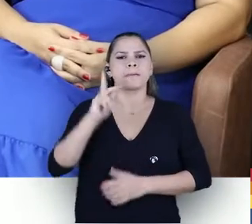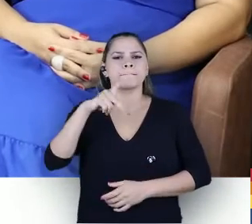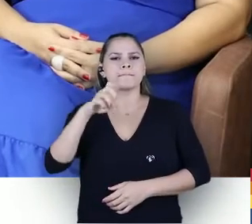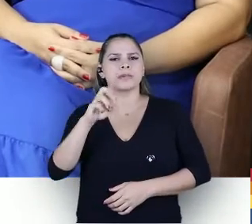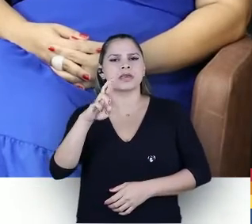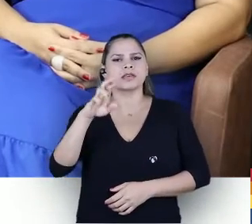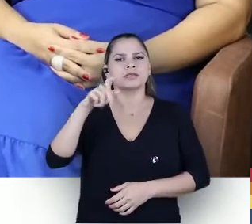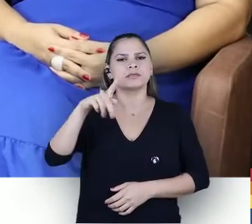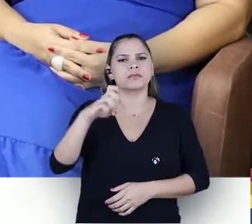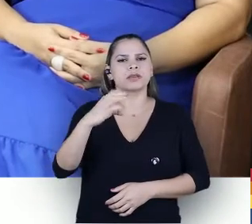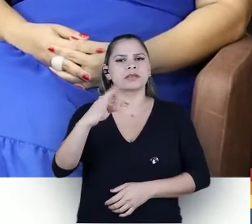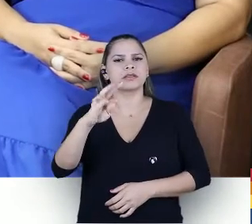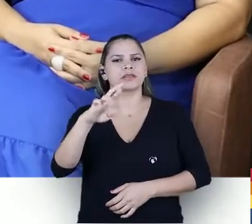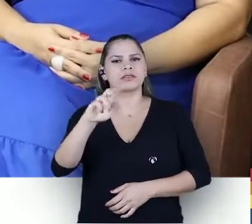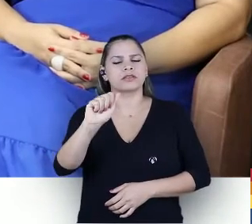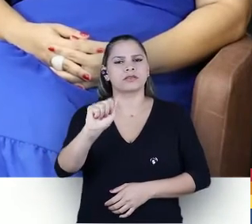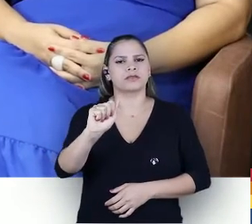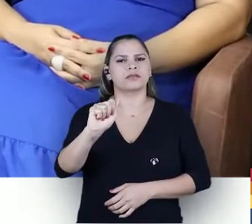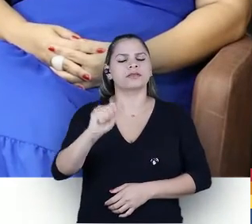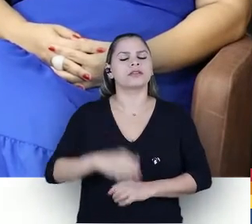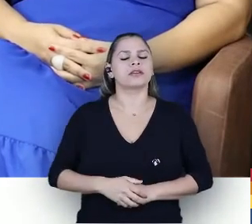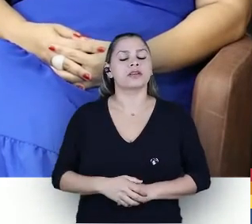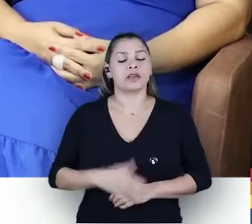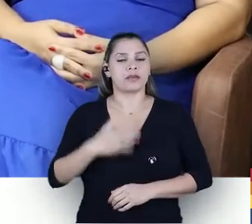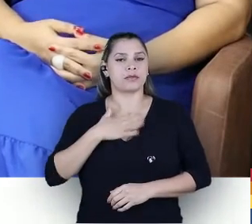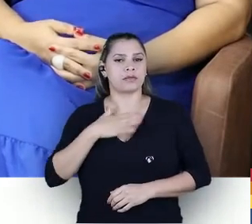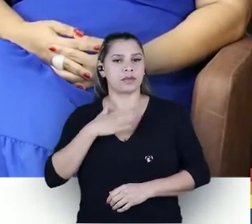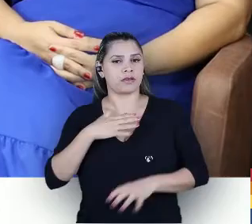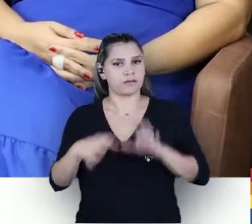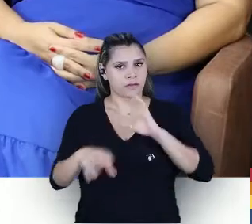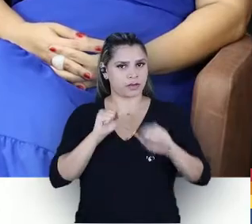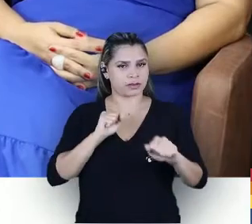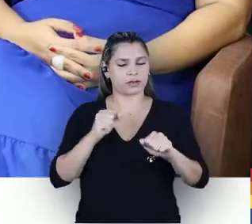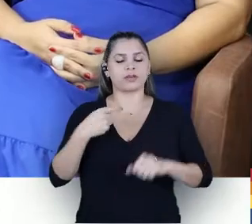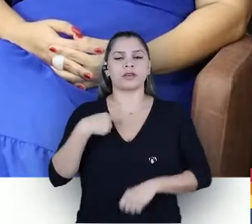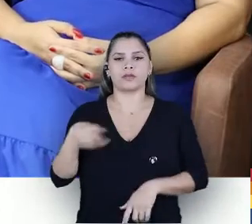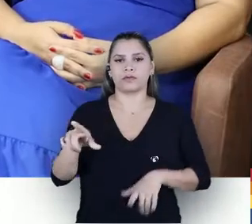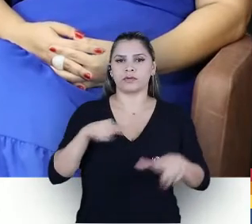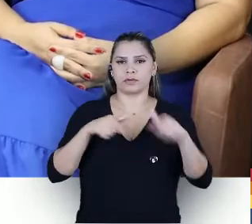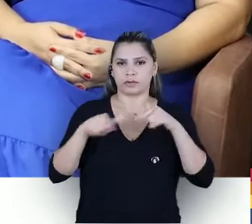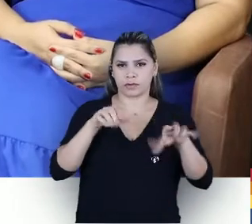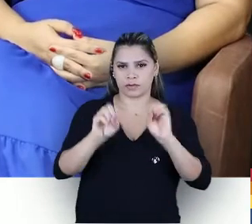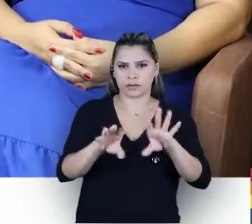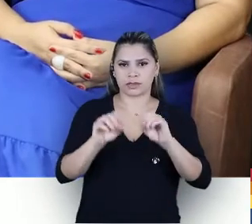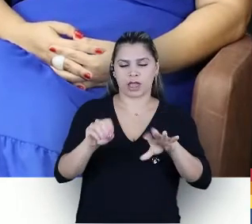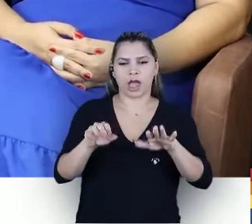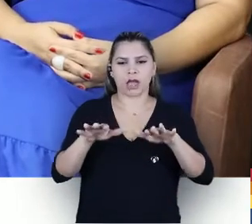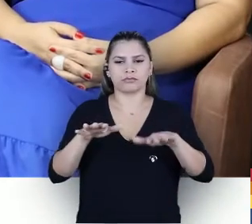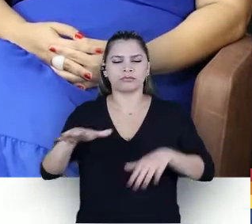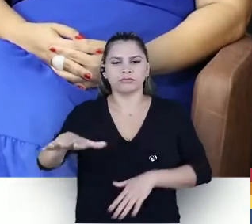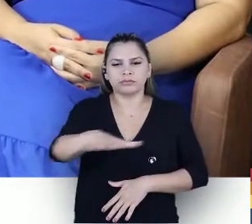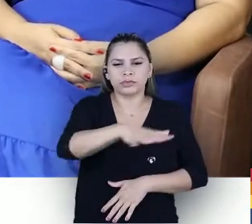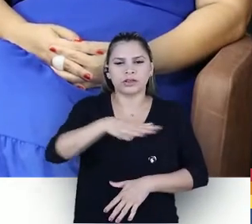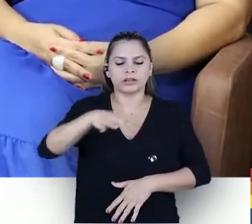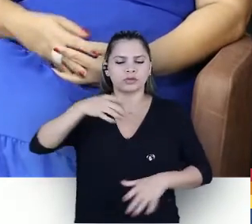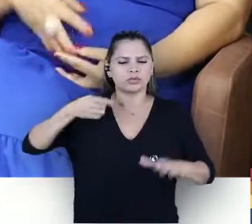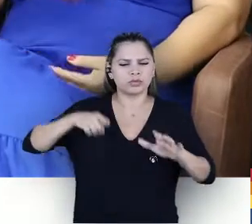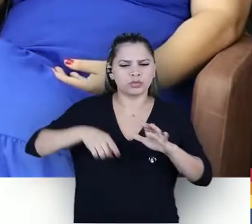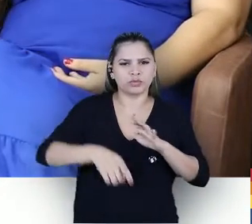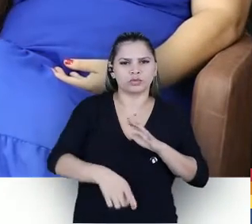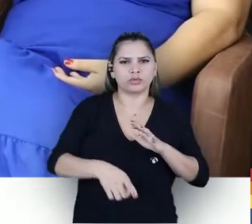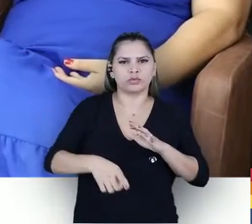exemplo, se eu pego um conteúdo de perspectiva, sou professora de artes visuais, então